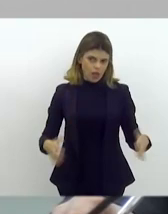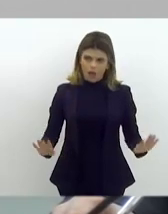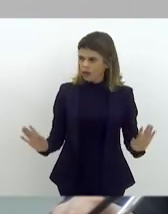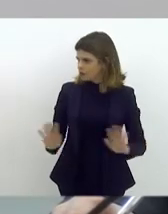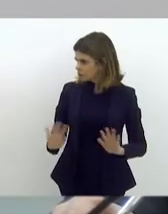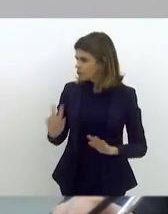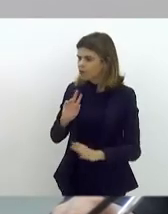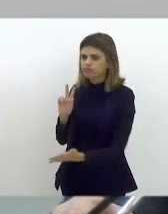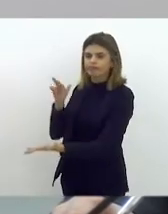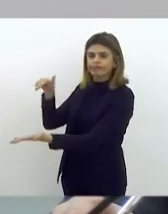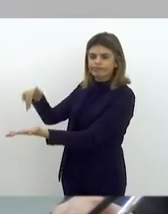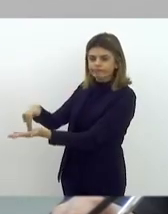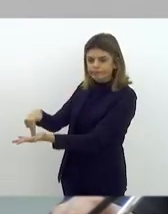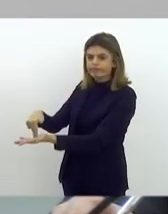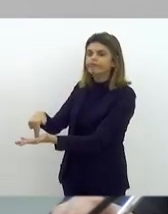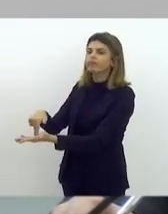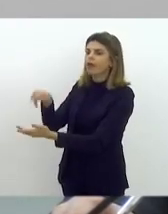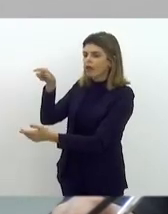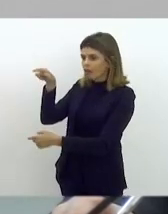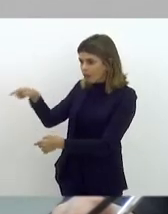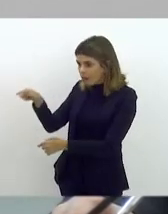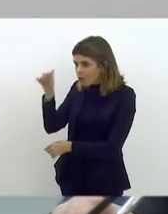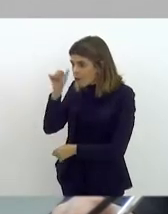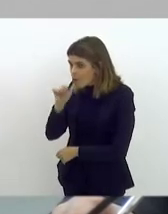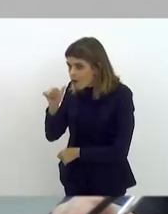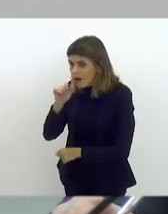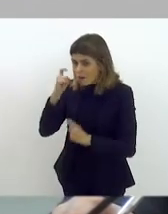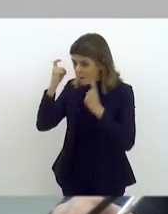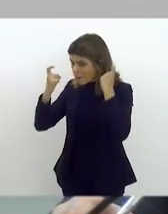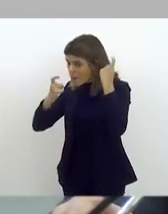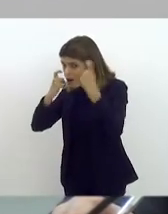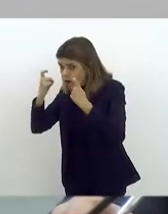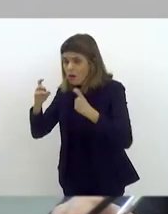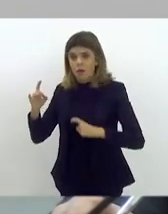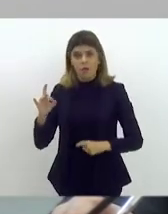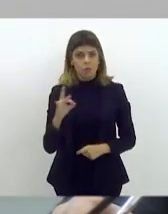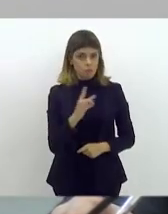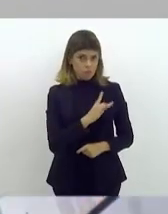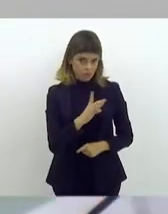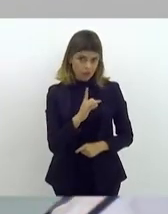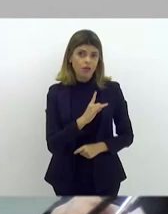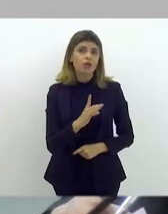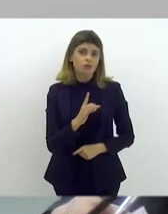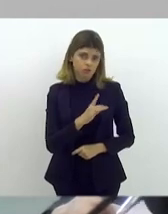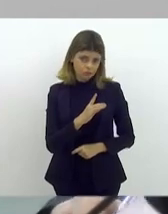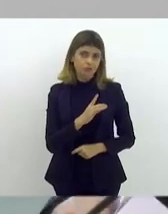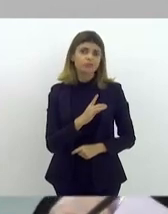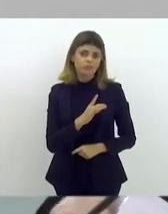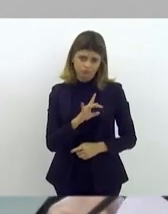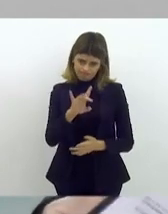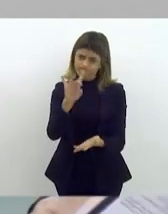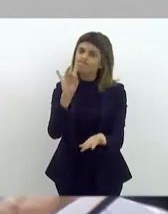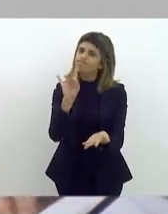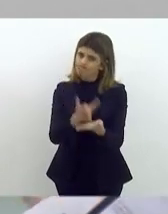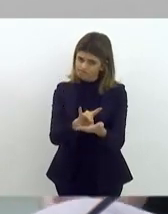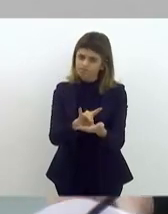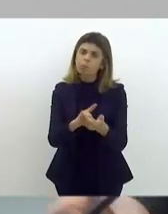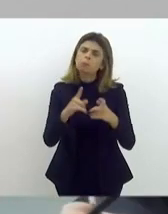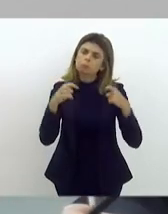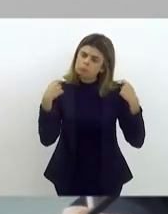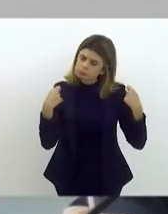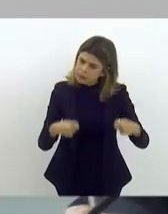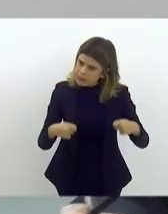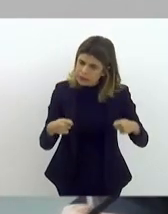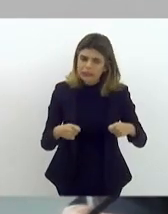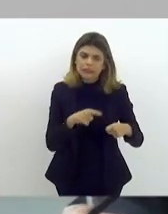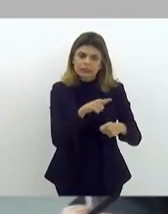que ir na delegacia e elas têm muita preocupação e medo e É de fato que deve ser